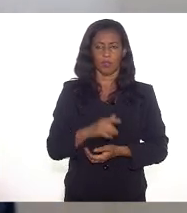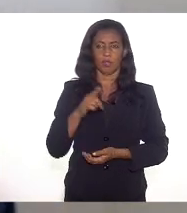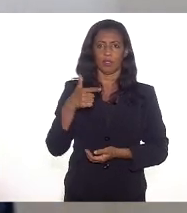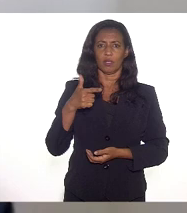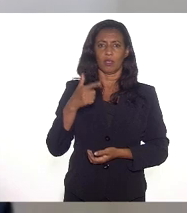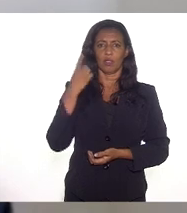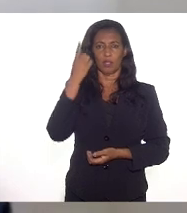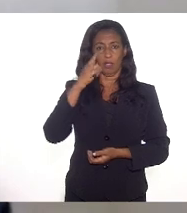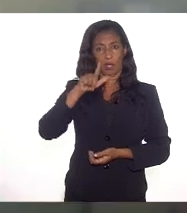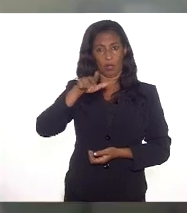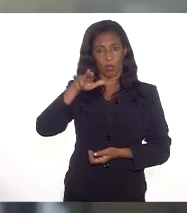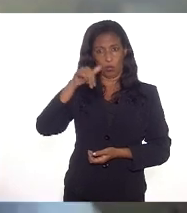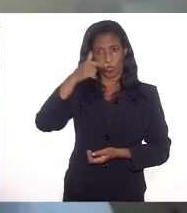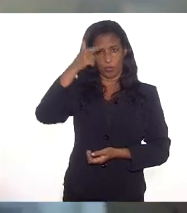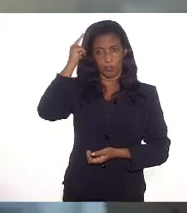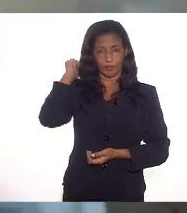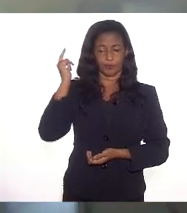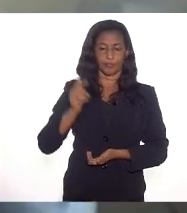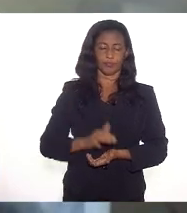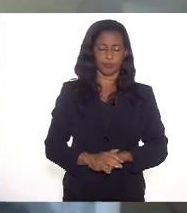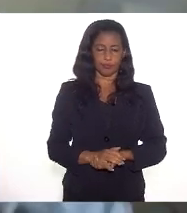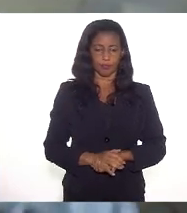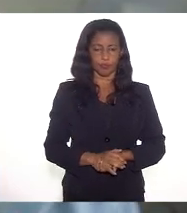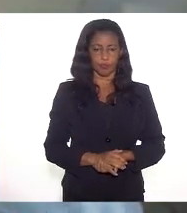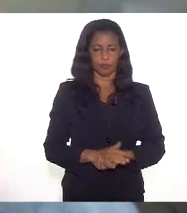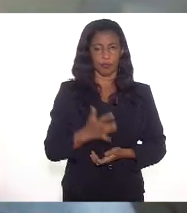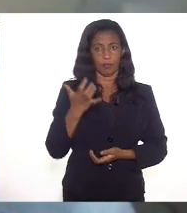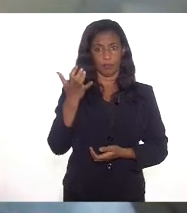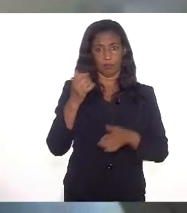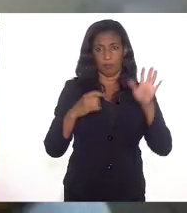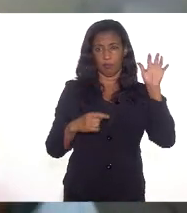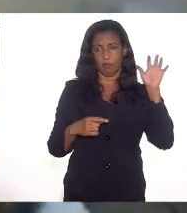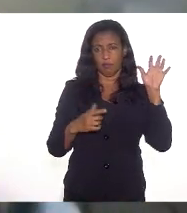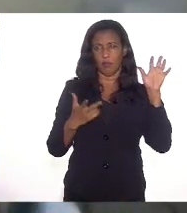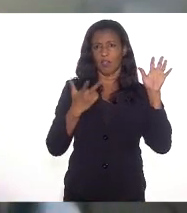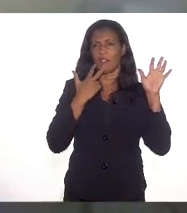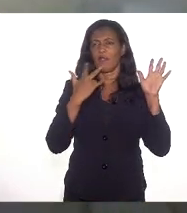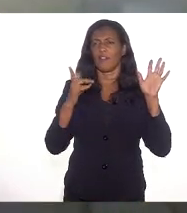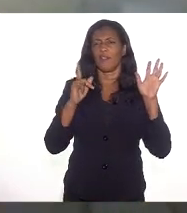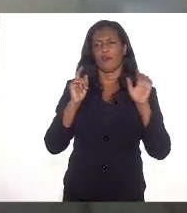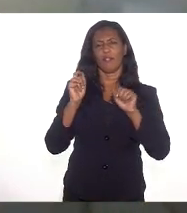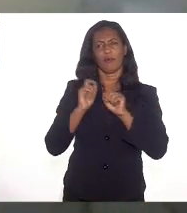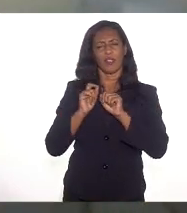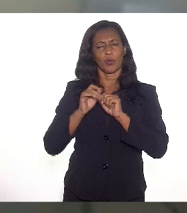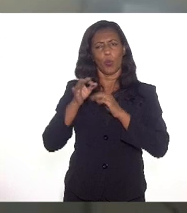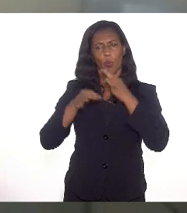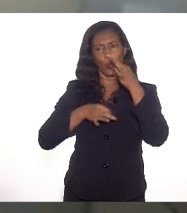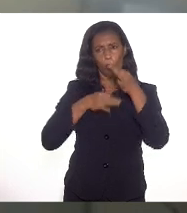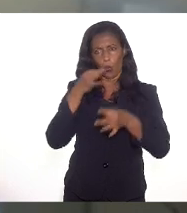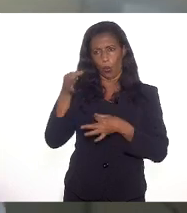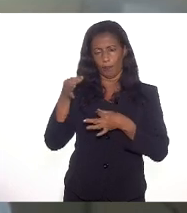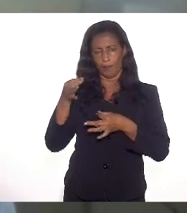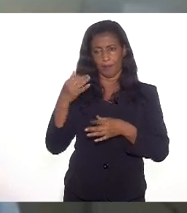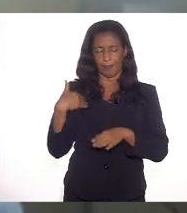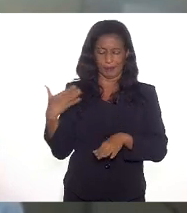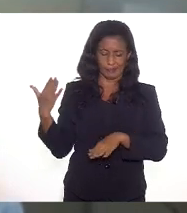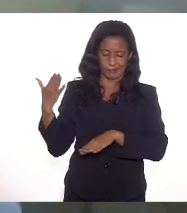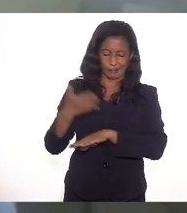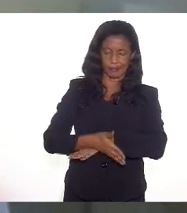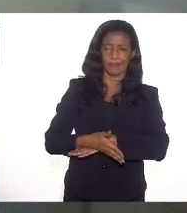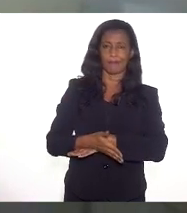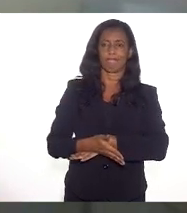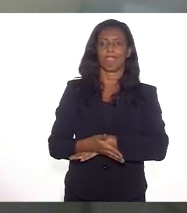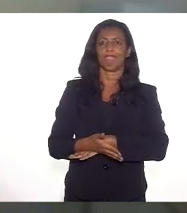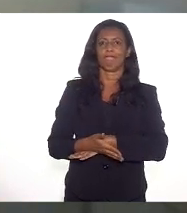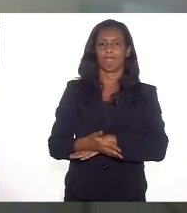favor. Senhor presidente, eu queria fazer uma sugestão. Eu participei da audiência